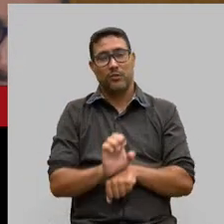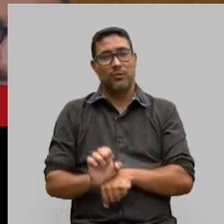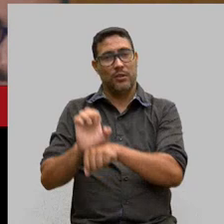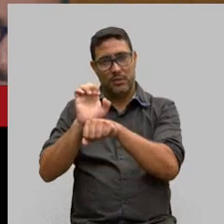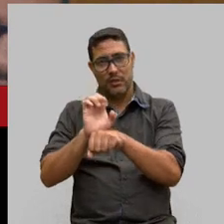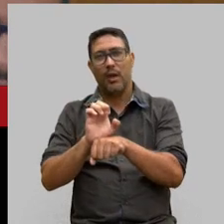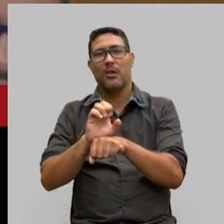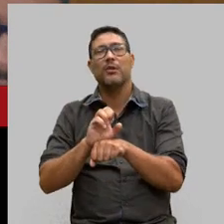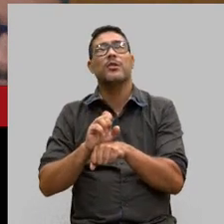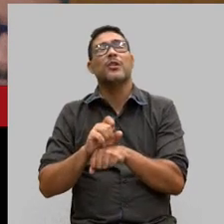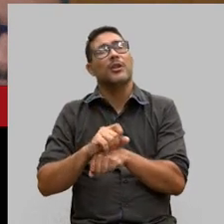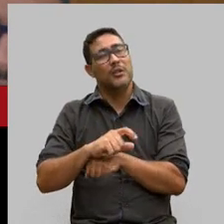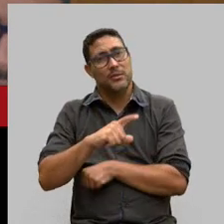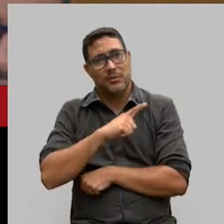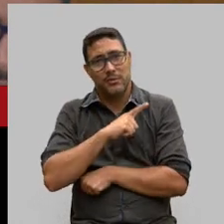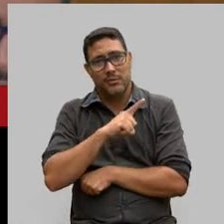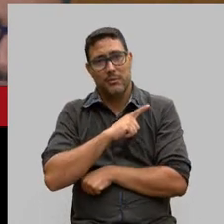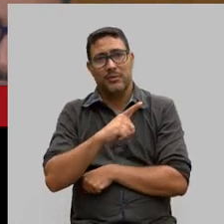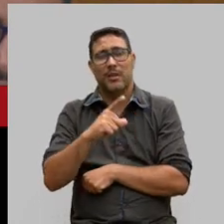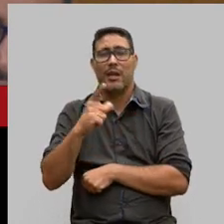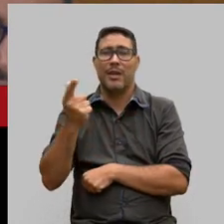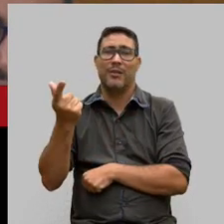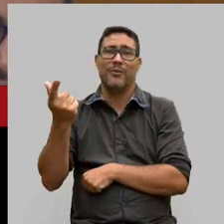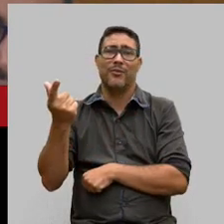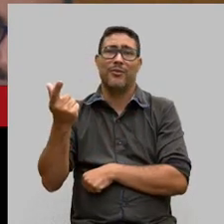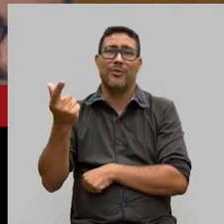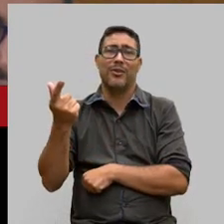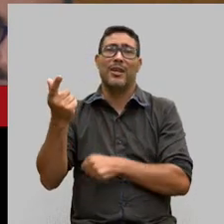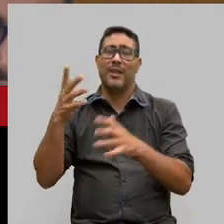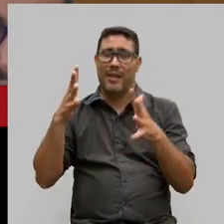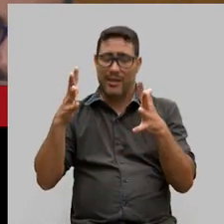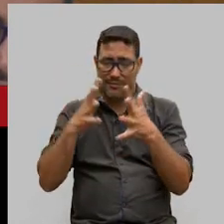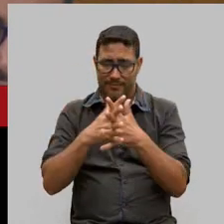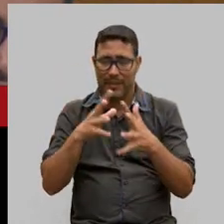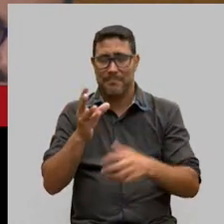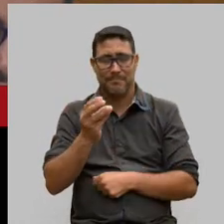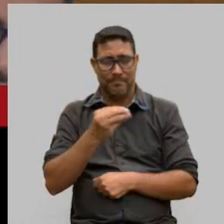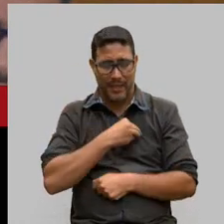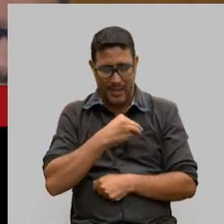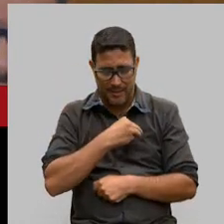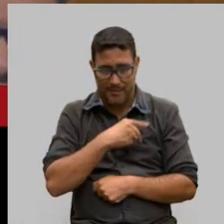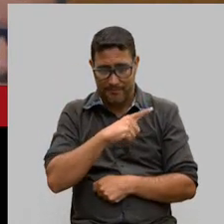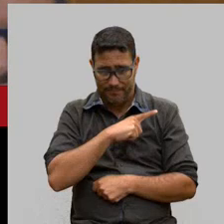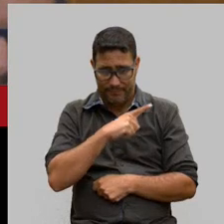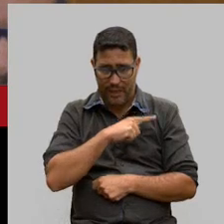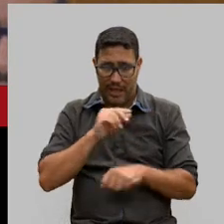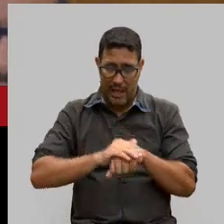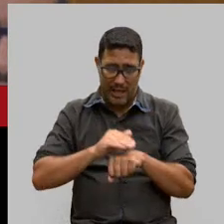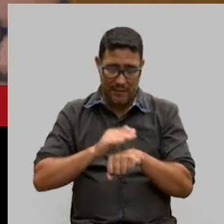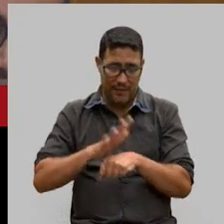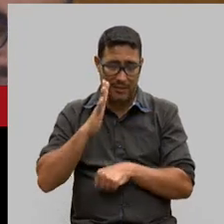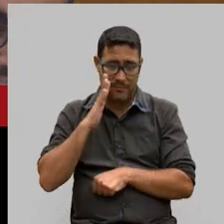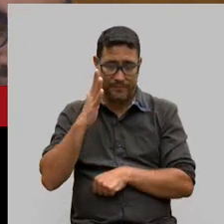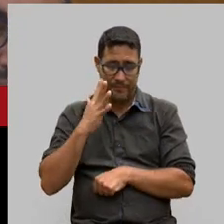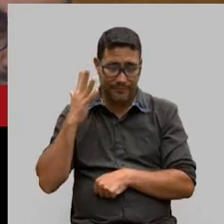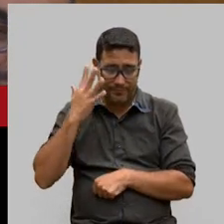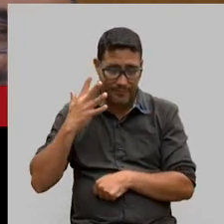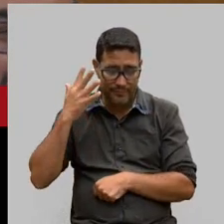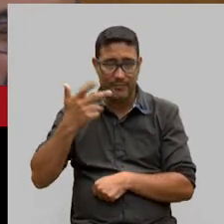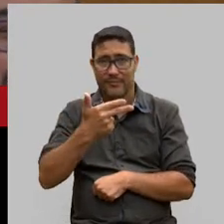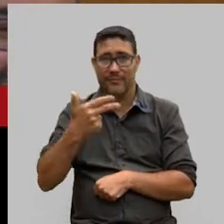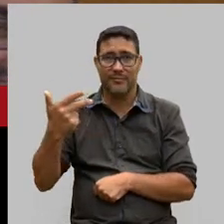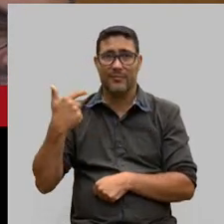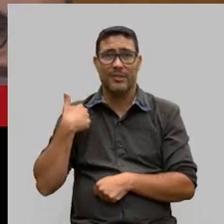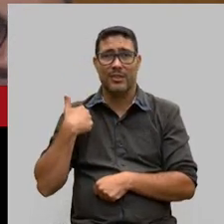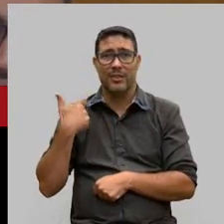pecado enormemente enormemente aí vem esse discurso porque não não quem